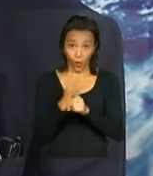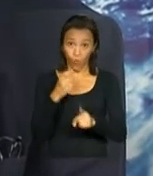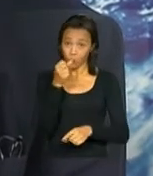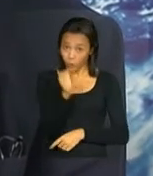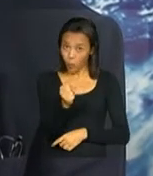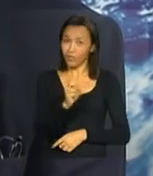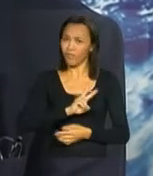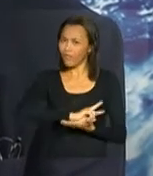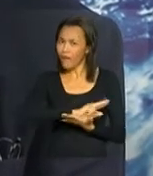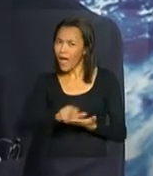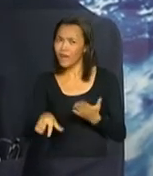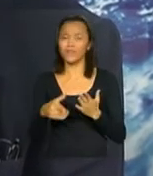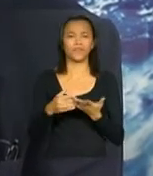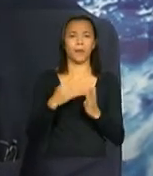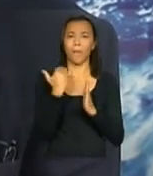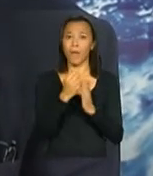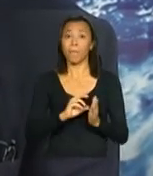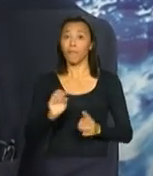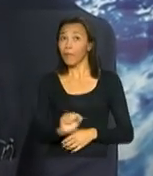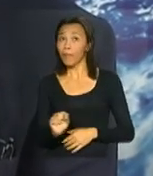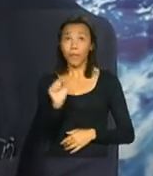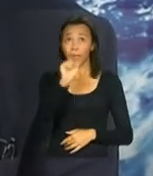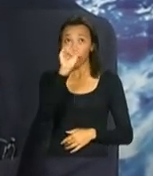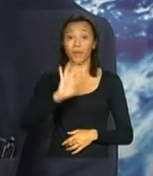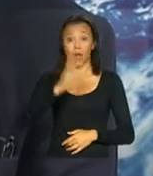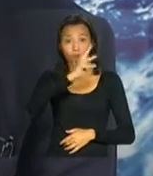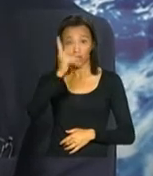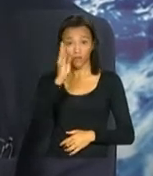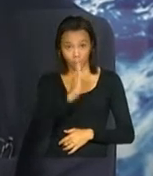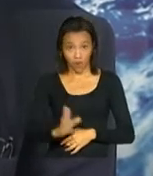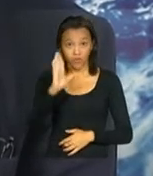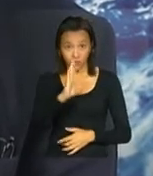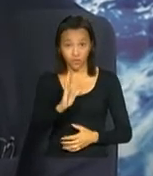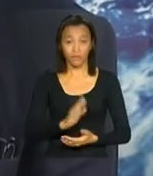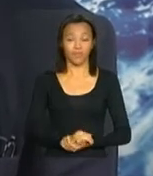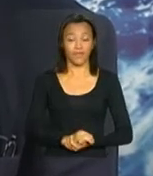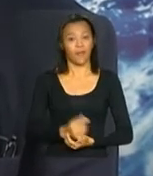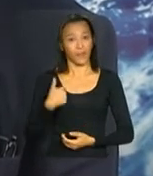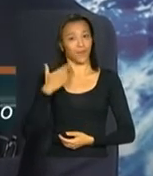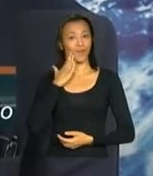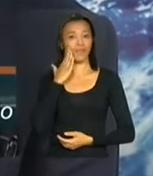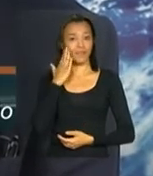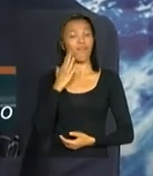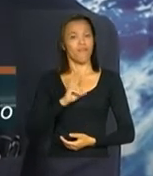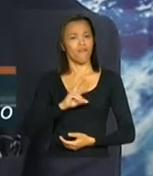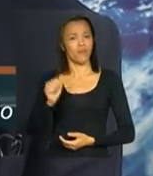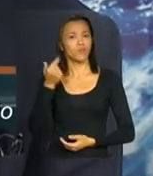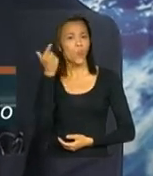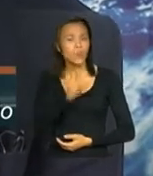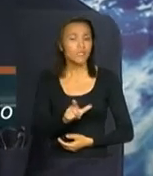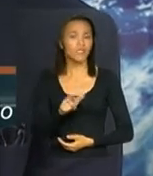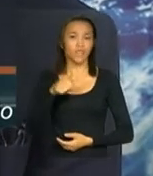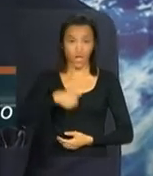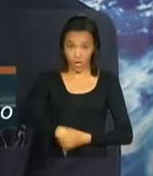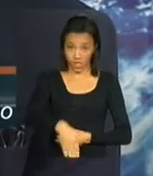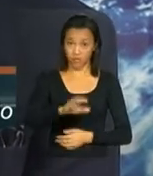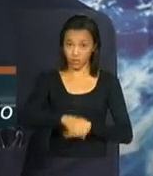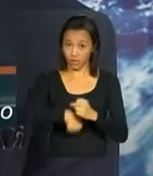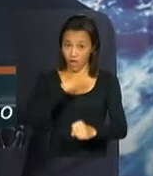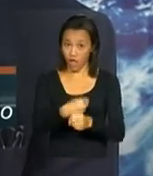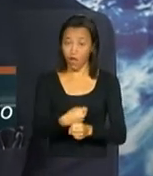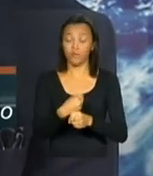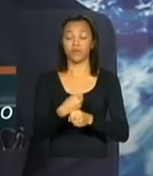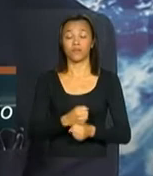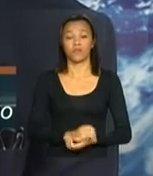atividades também vão acontecer em outros municípios brasileiros pelo que eu estou entendendo Oi Gi esse ano aí